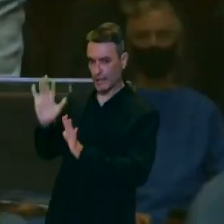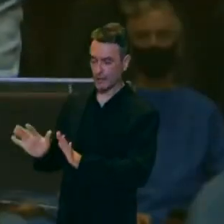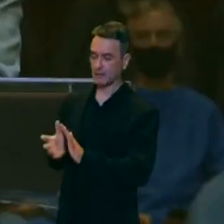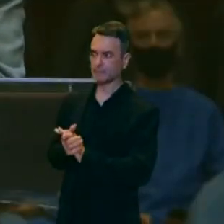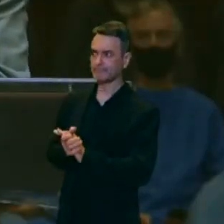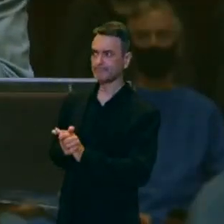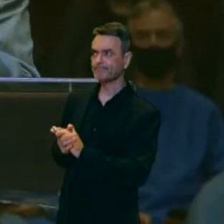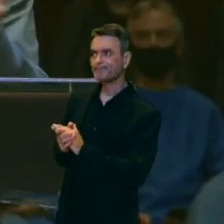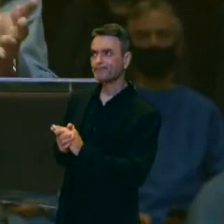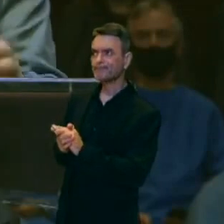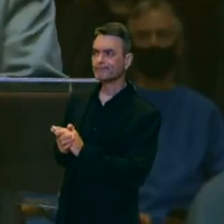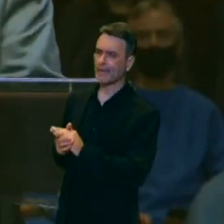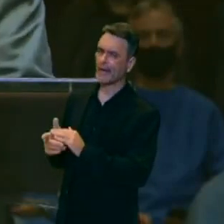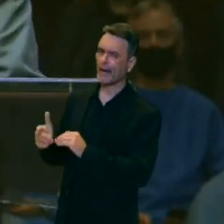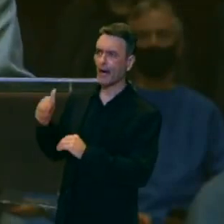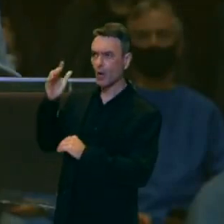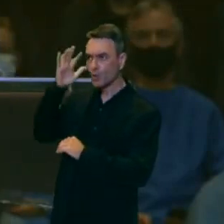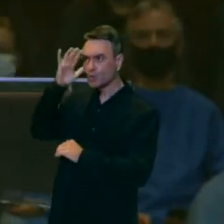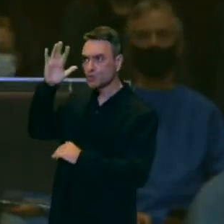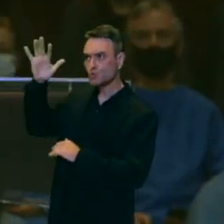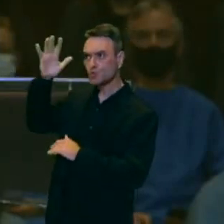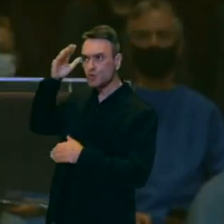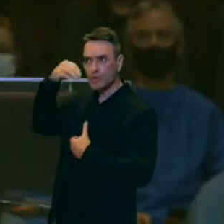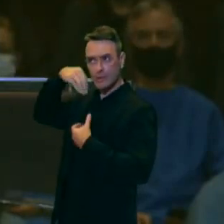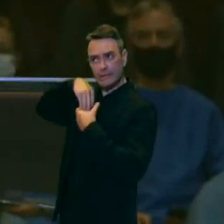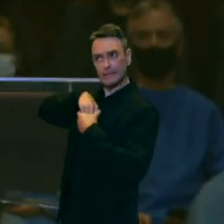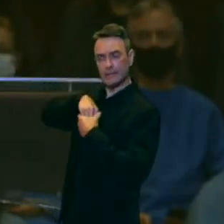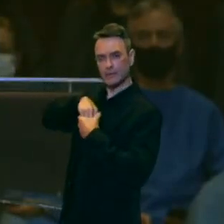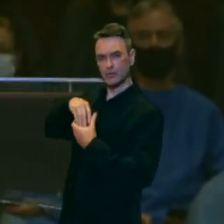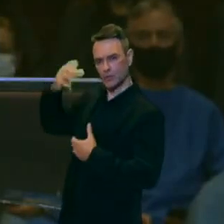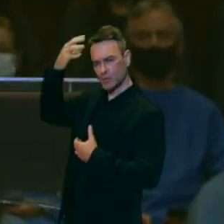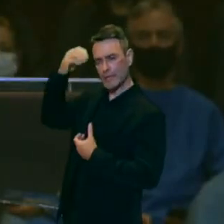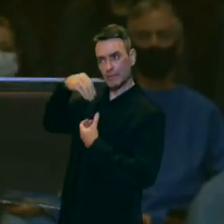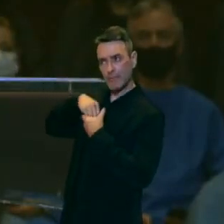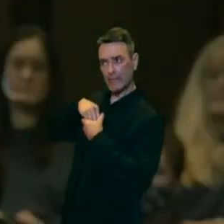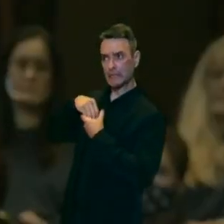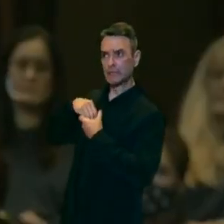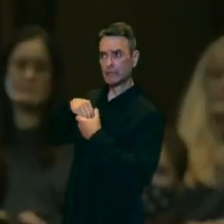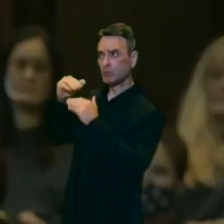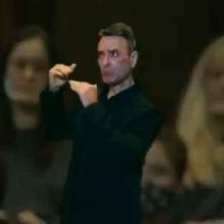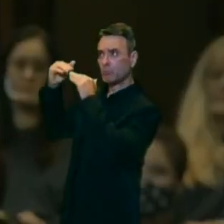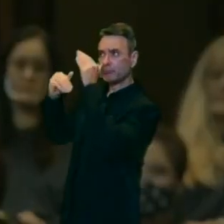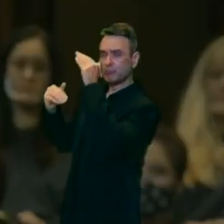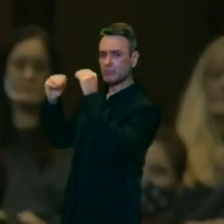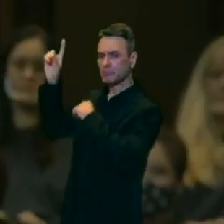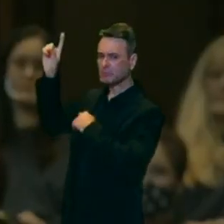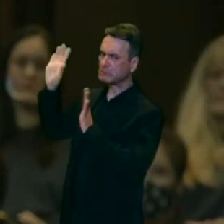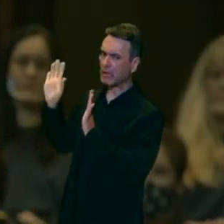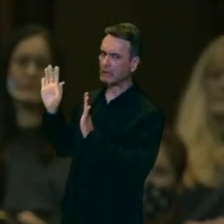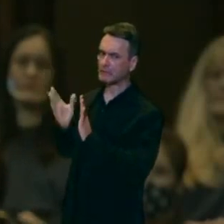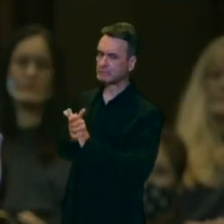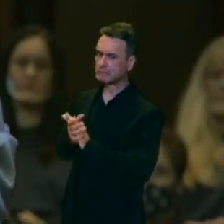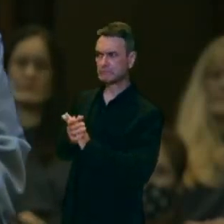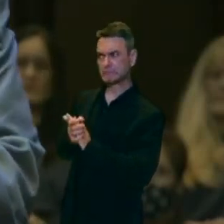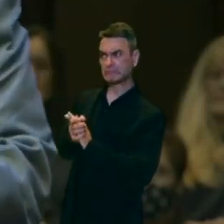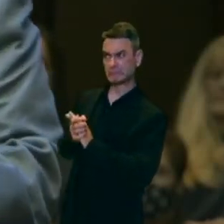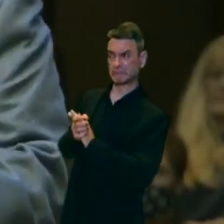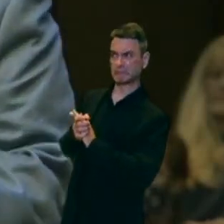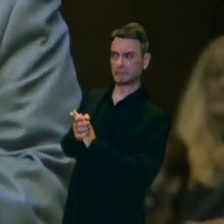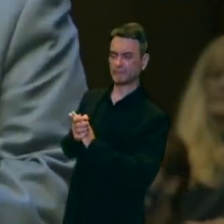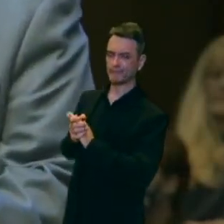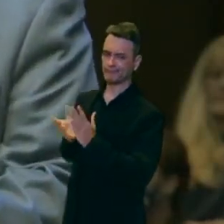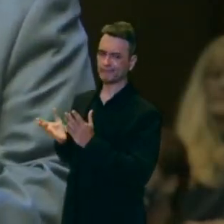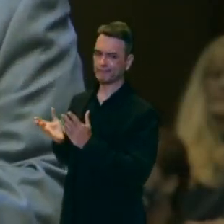condizente com o sonho que ele tinha no seu coração. O sonho dele e do povo era de ser